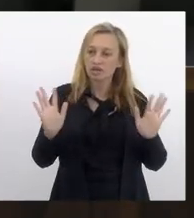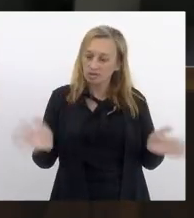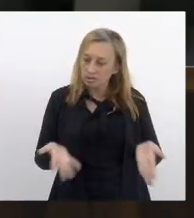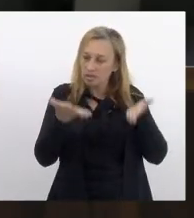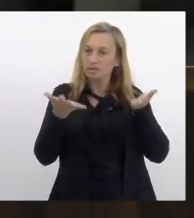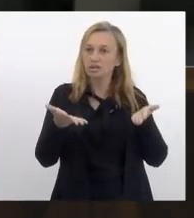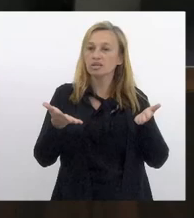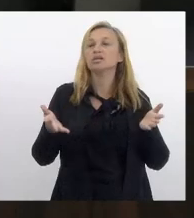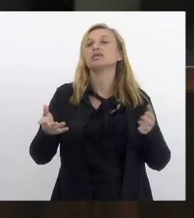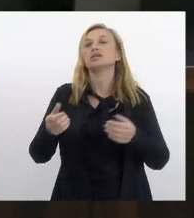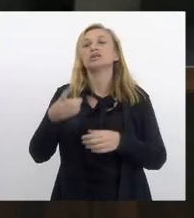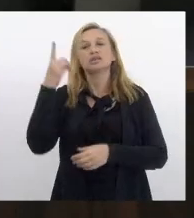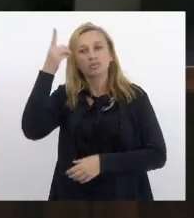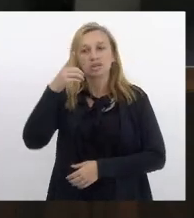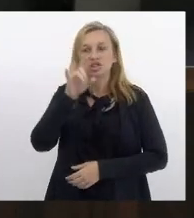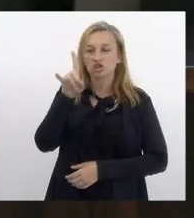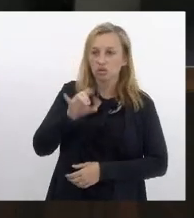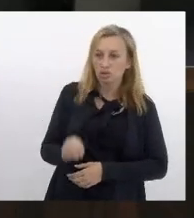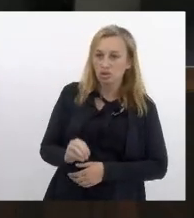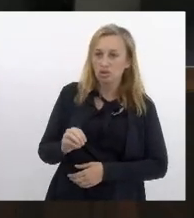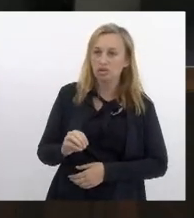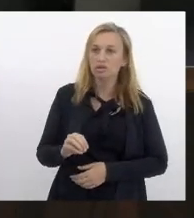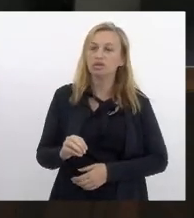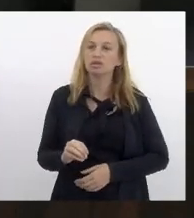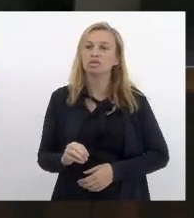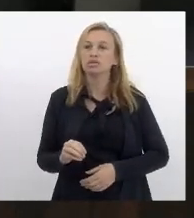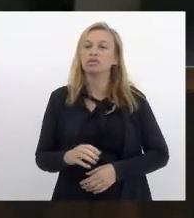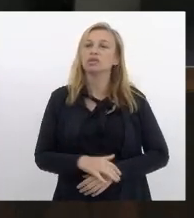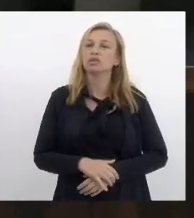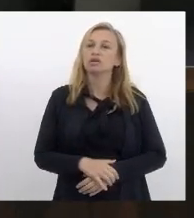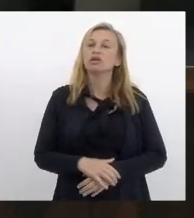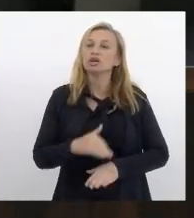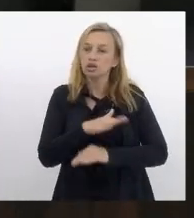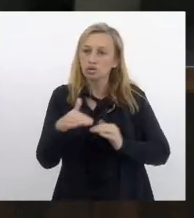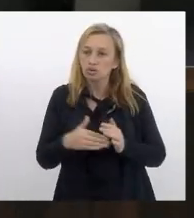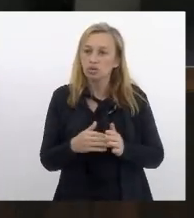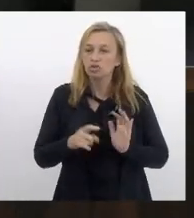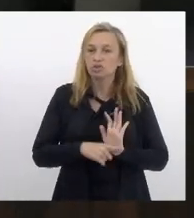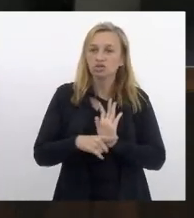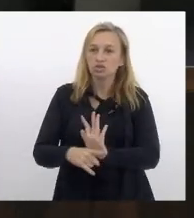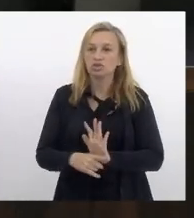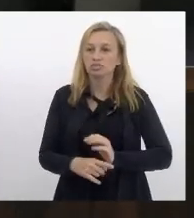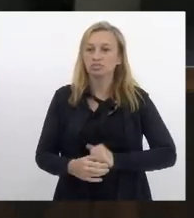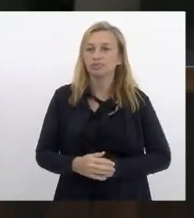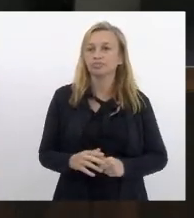saúdo especialmente o deputado Dionísio Lins e o mandato do deputado e todos que estão ajudando.